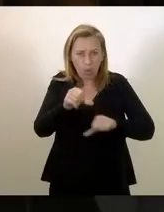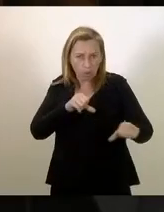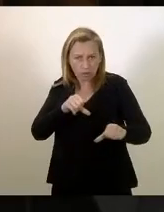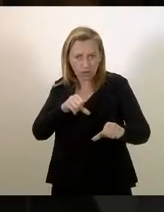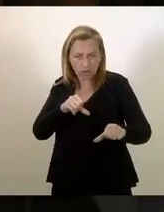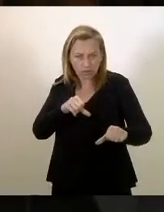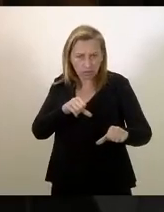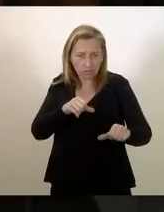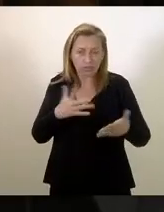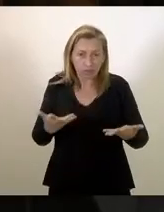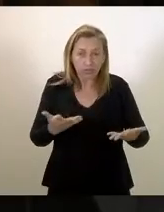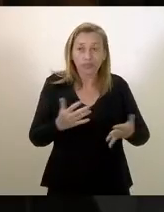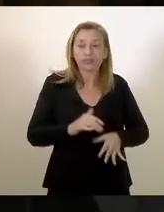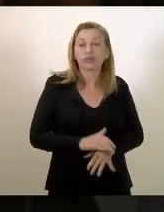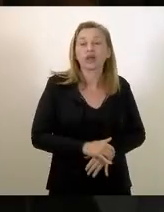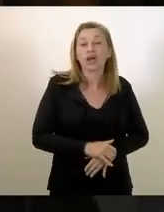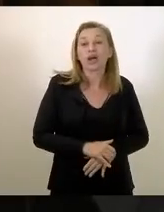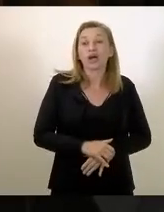no golpe